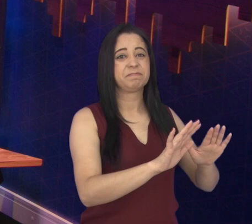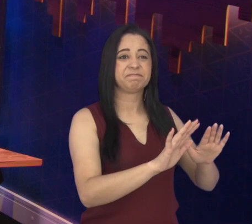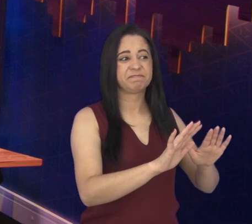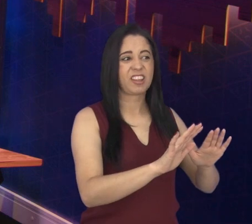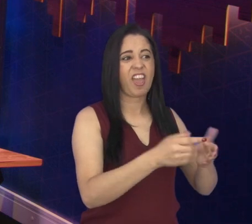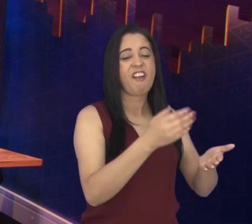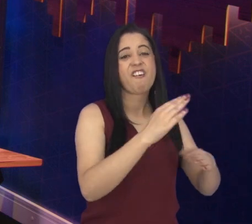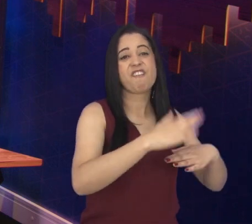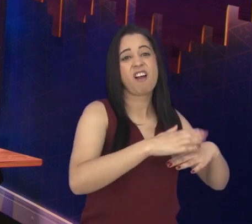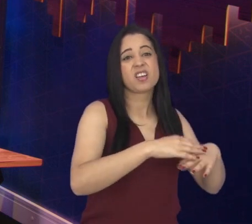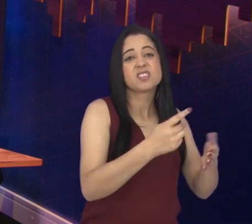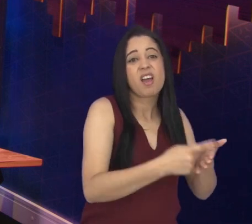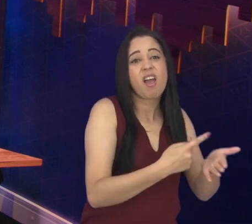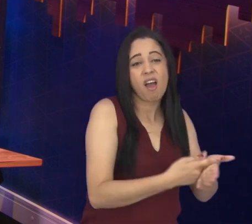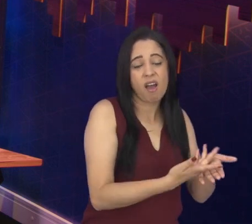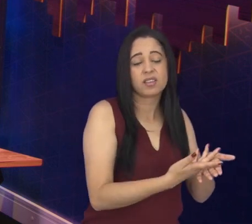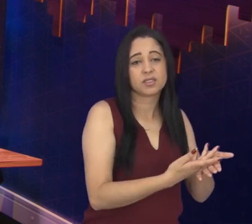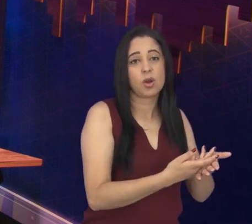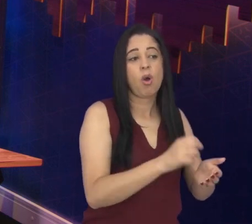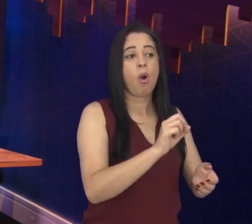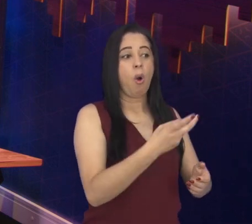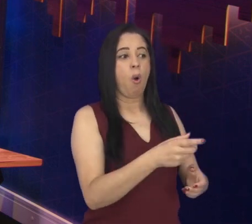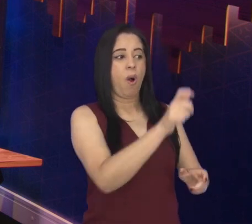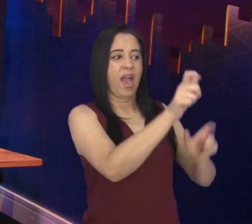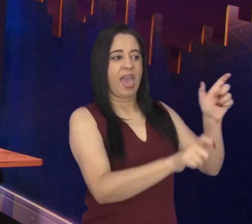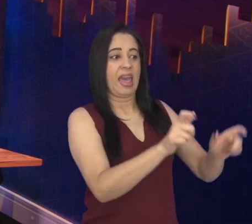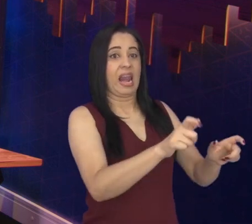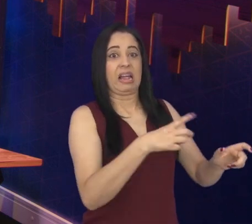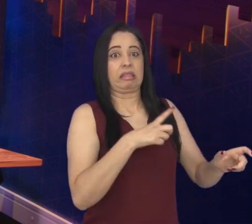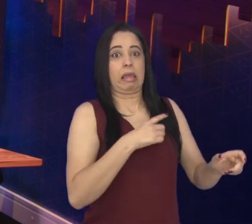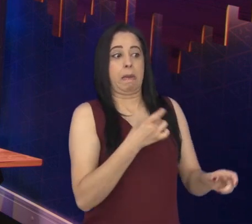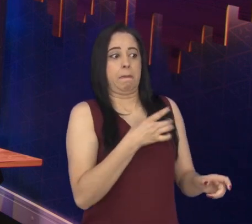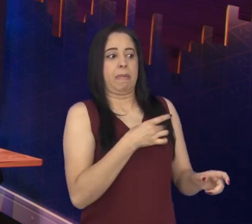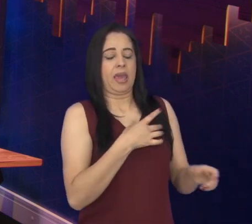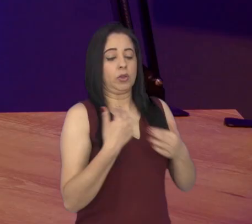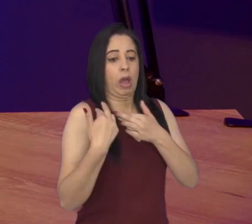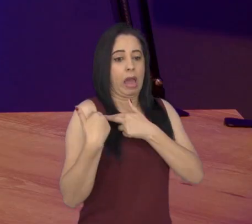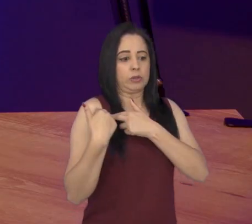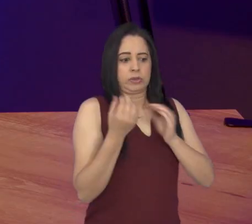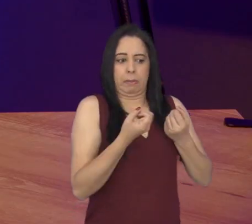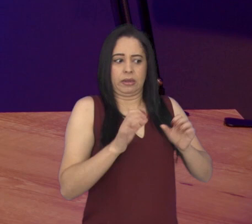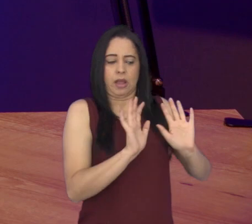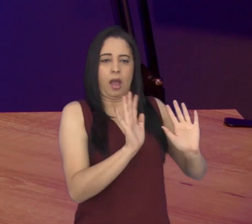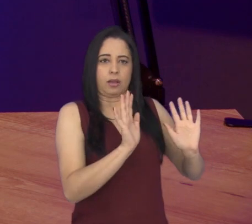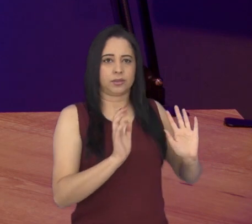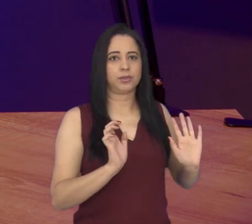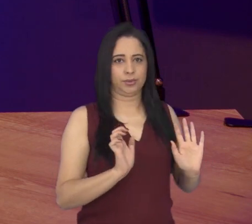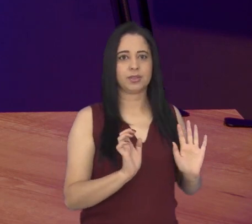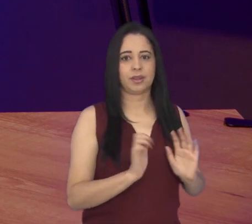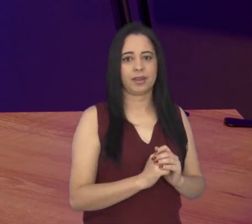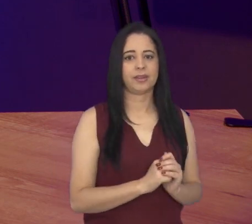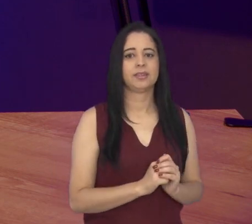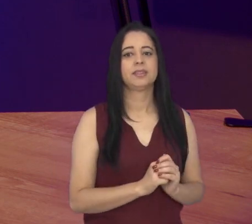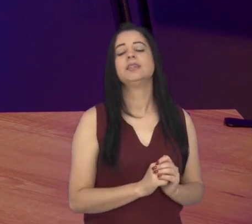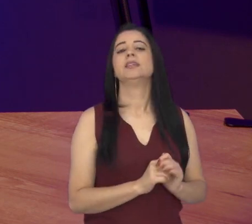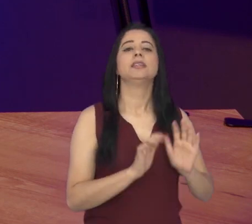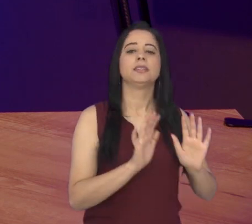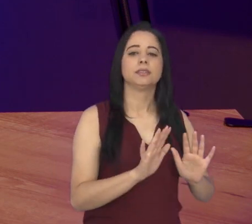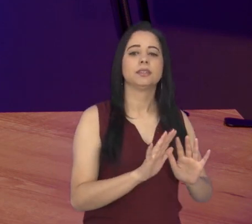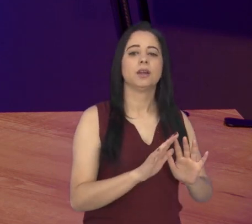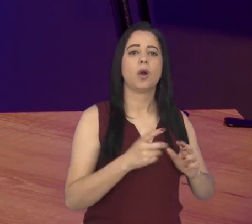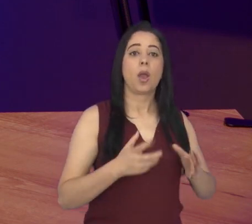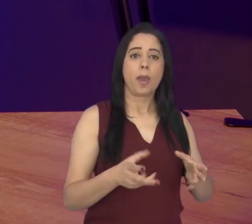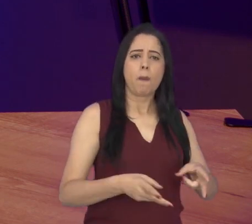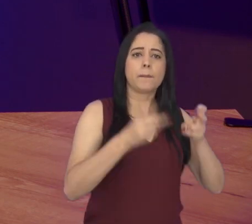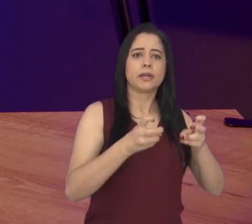E muitas vezes, por conta disso, elas não querem exercer, né, porque elas sabem... o tamanho da responsabilidade, não se sentem